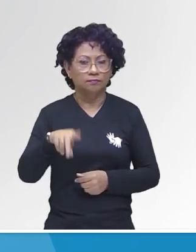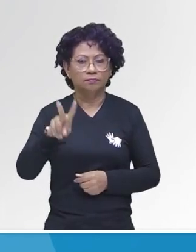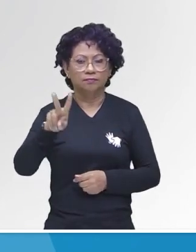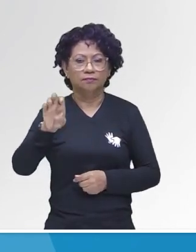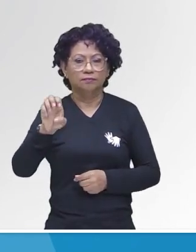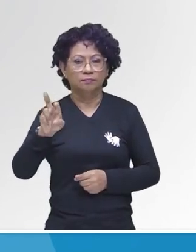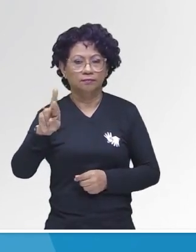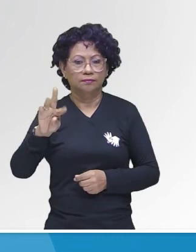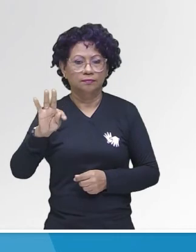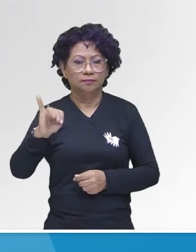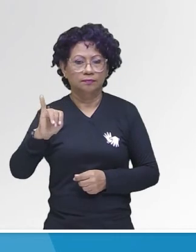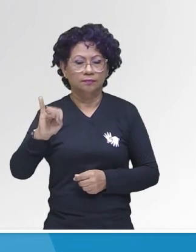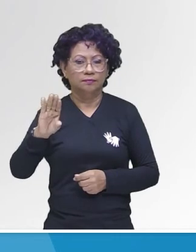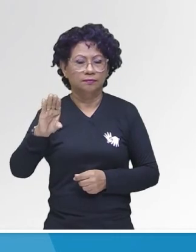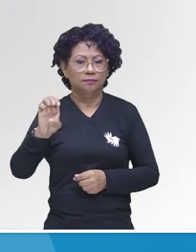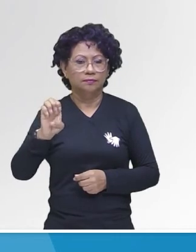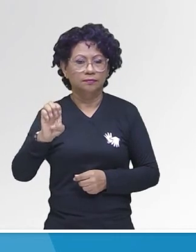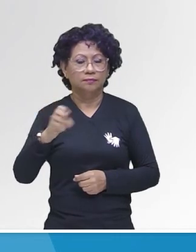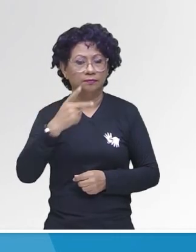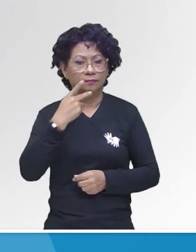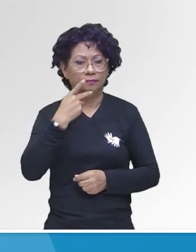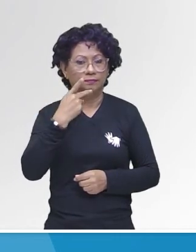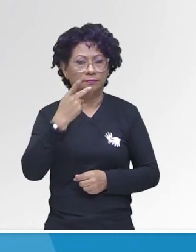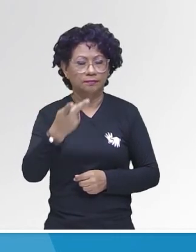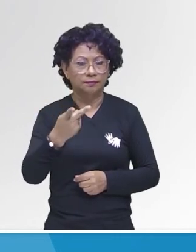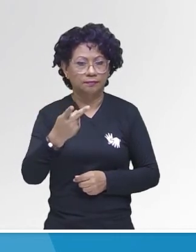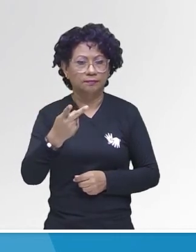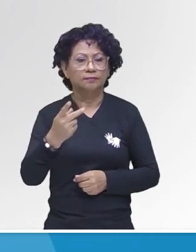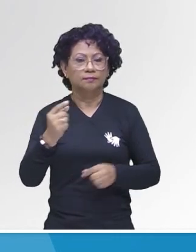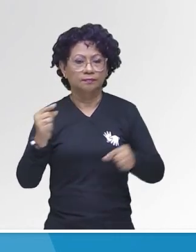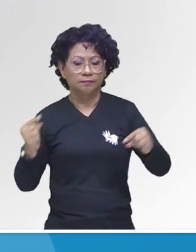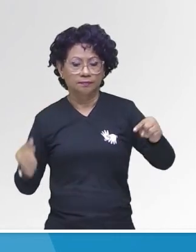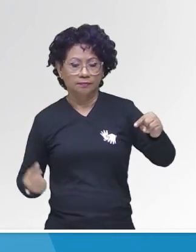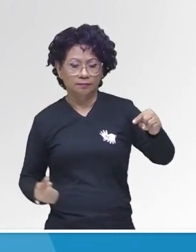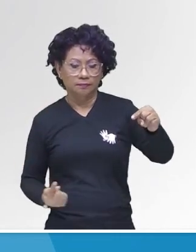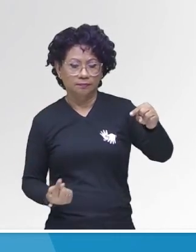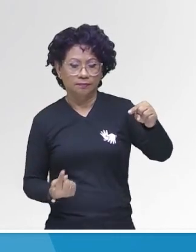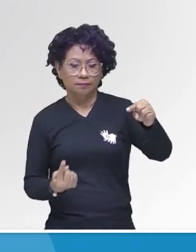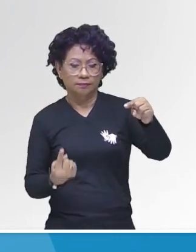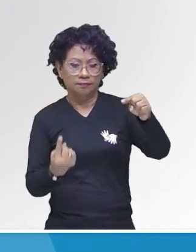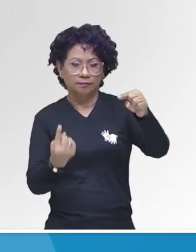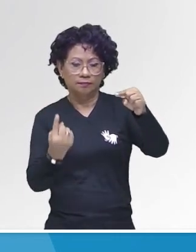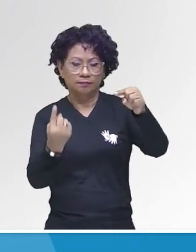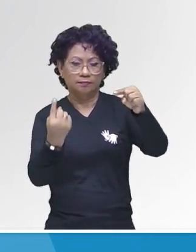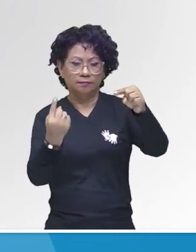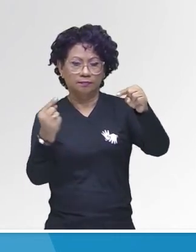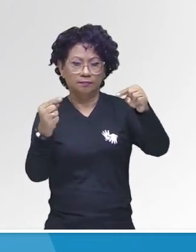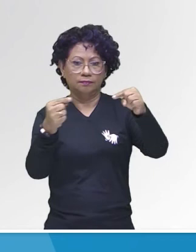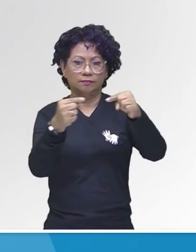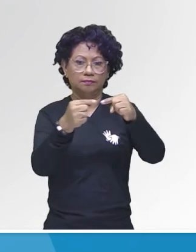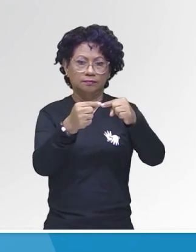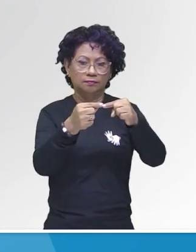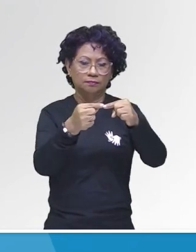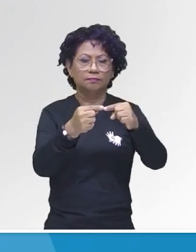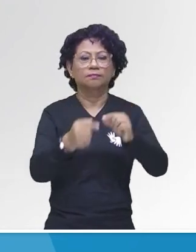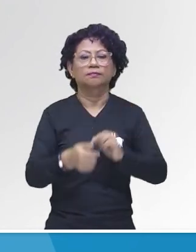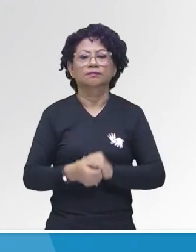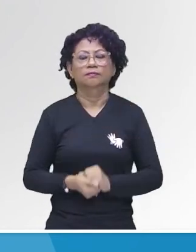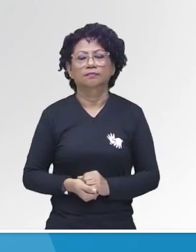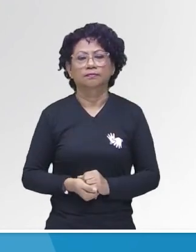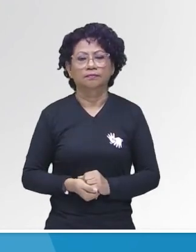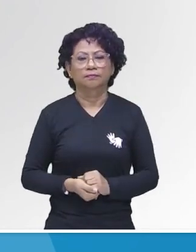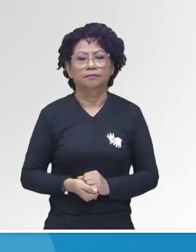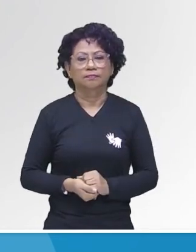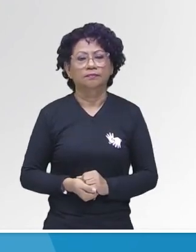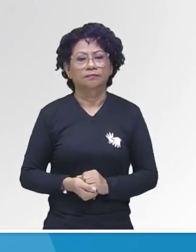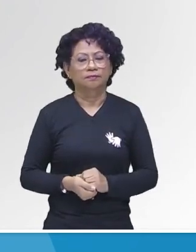dizer que eles são colineares, tá? Eles podem, a gente consegue traçar